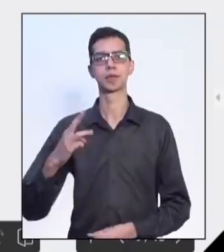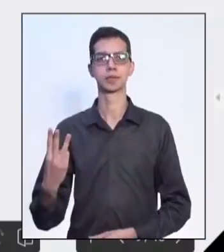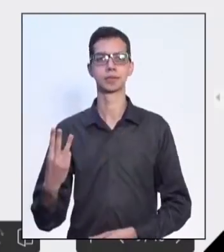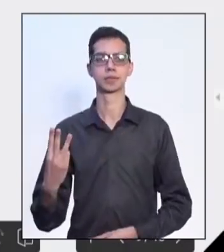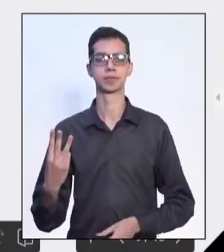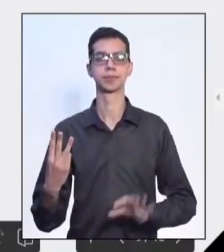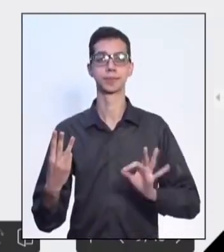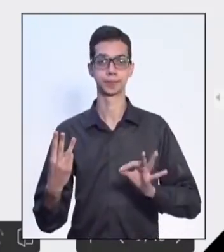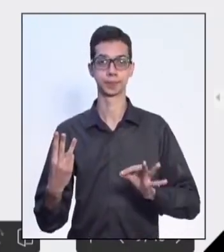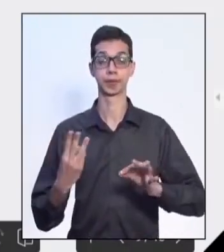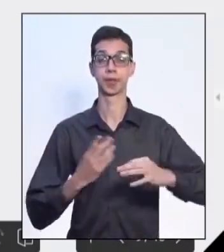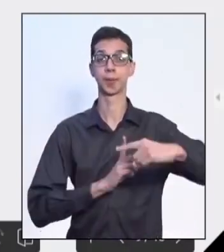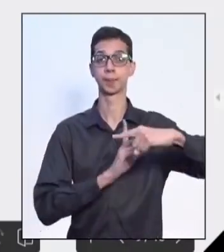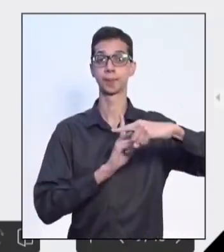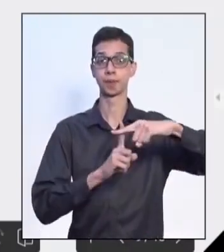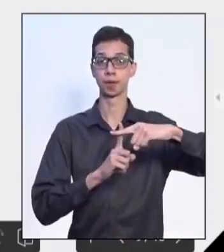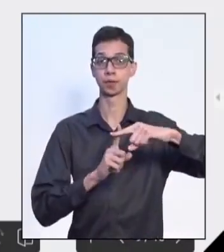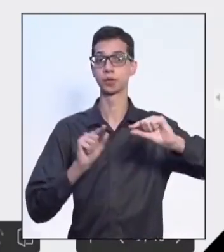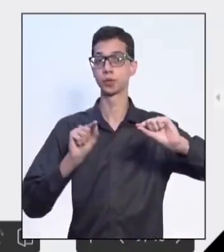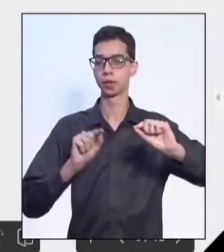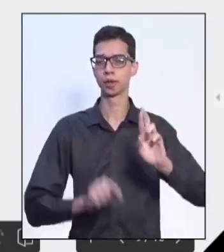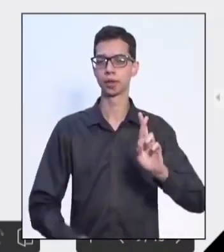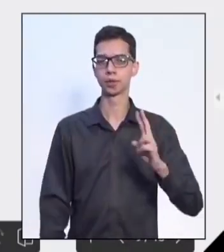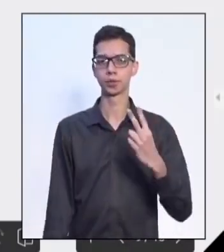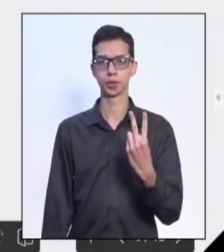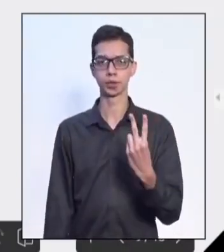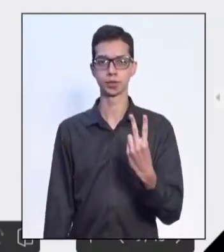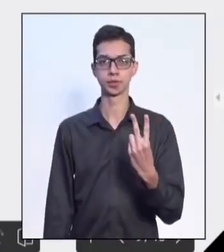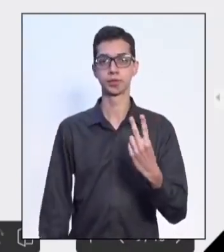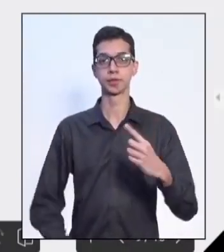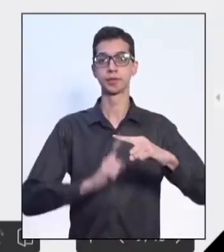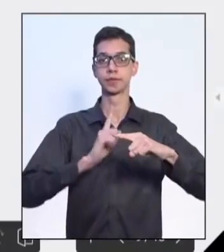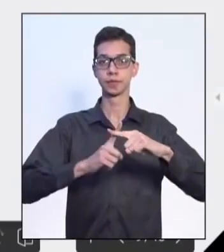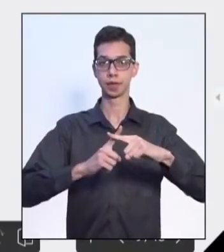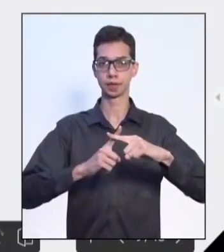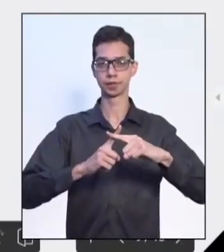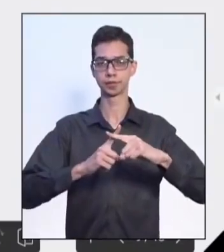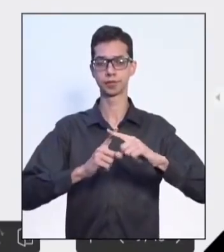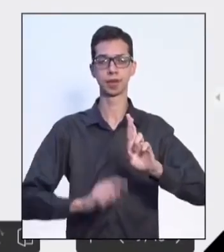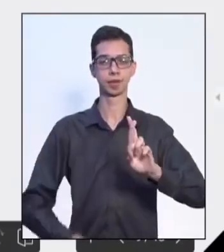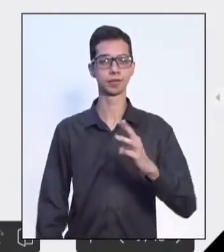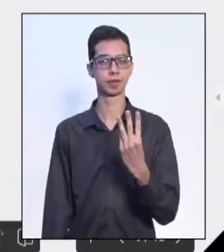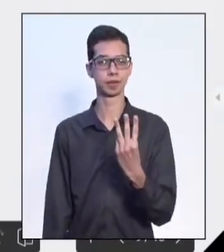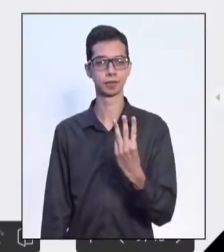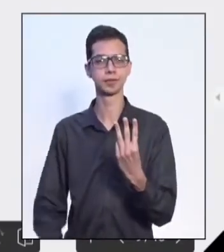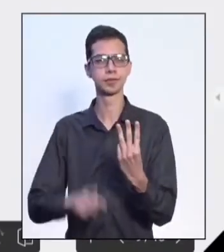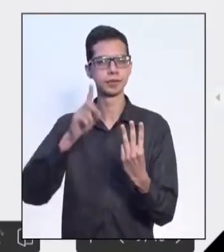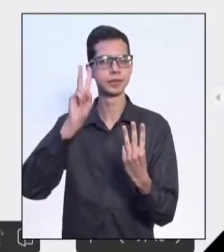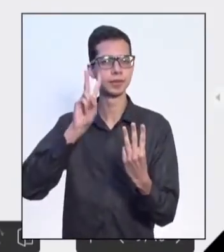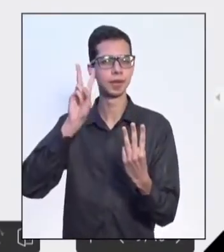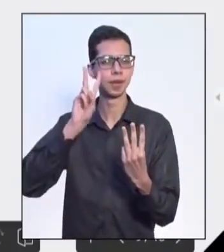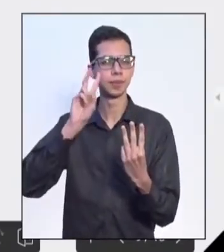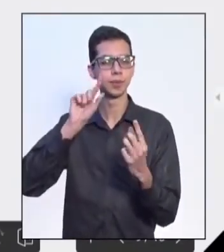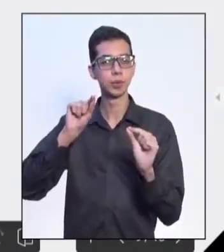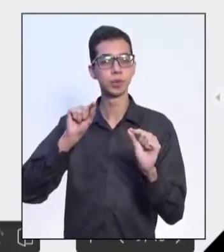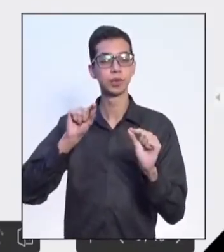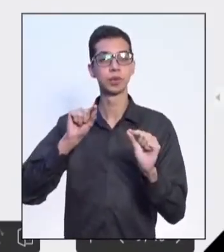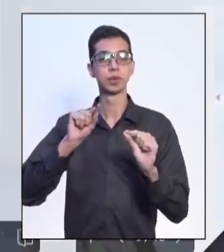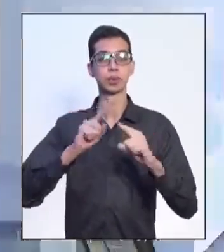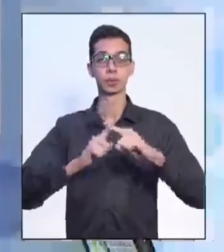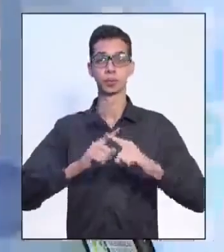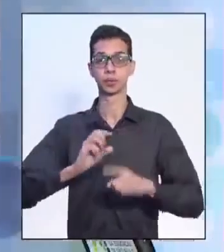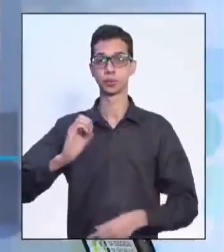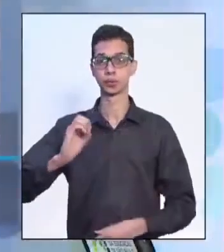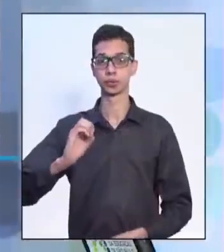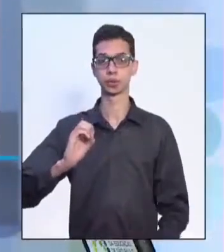E mais, agora, o R2 vezes o R3. Lembra, multiplicar por 0 não